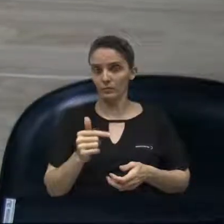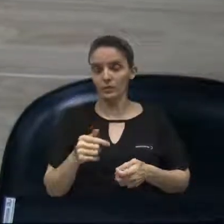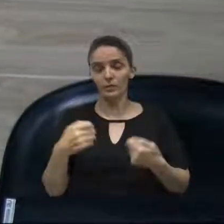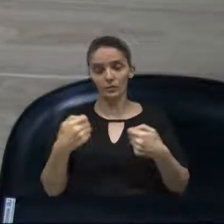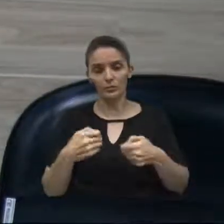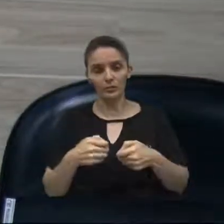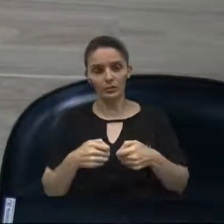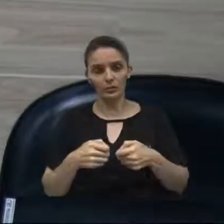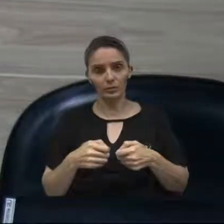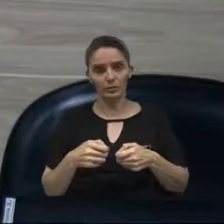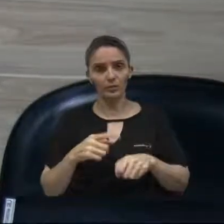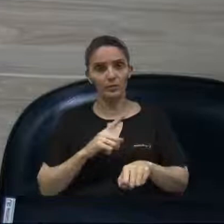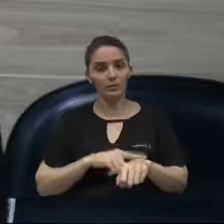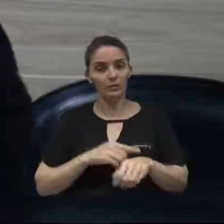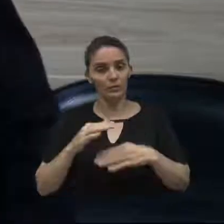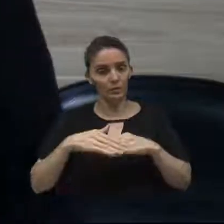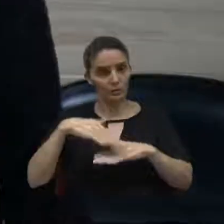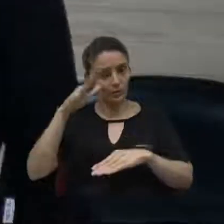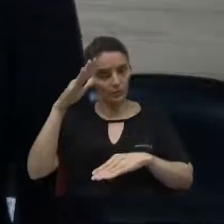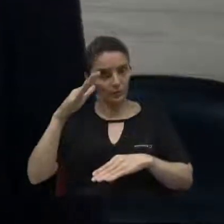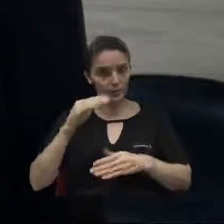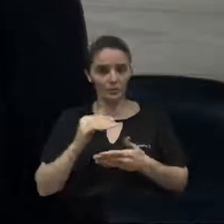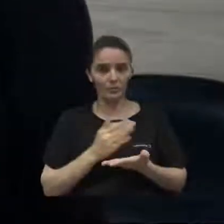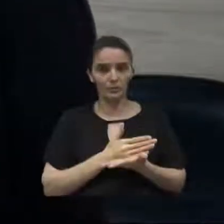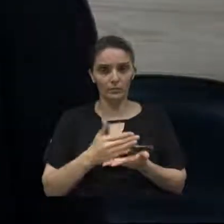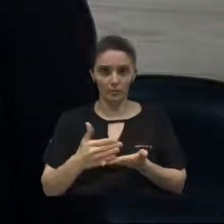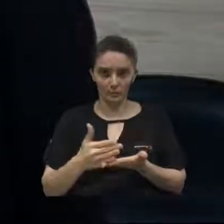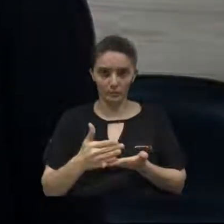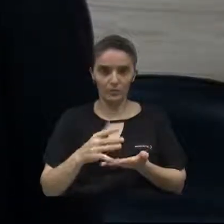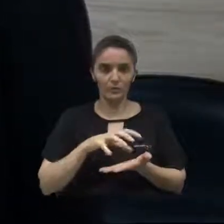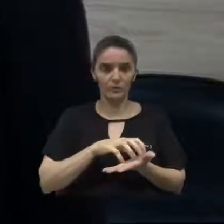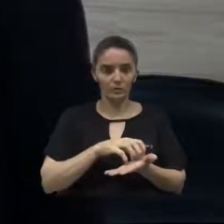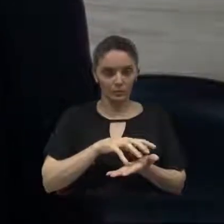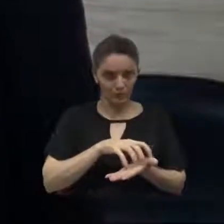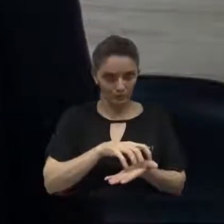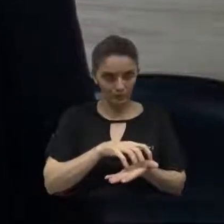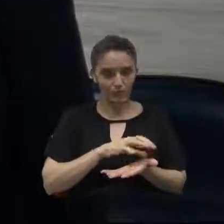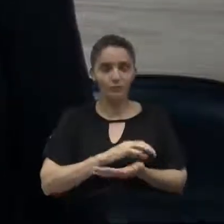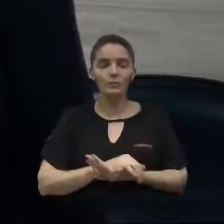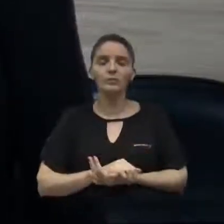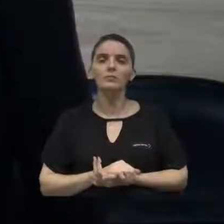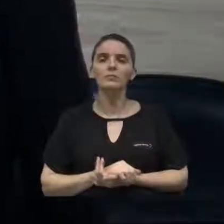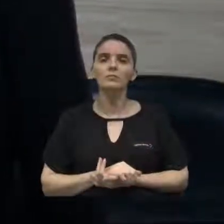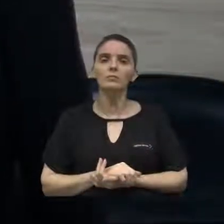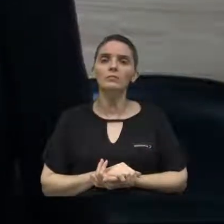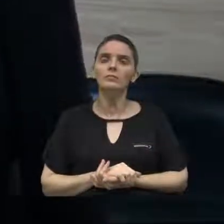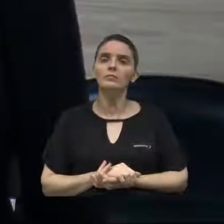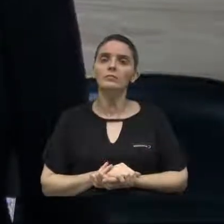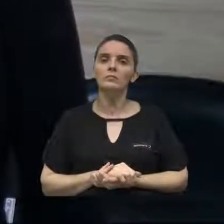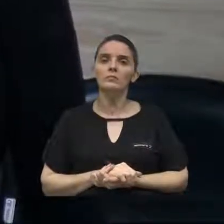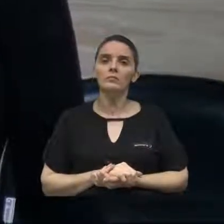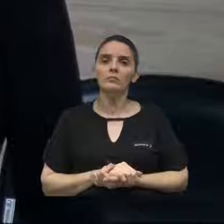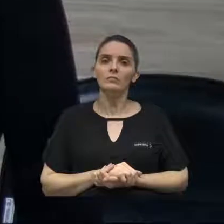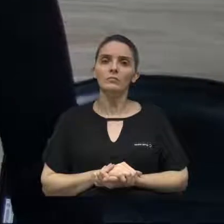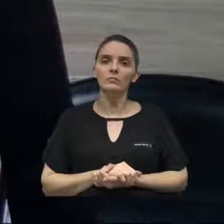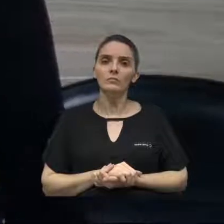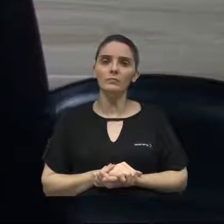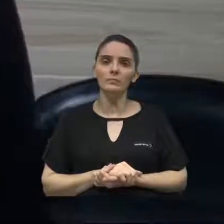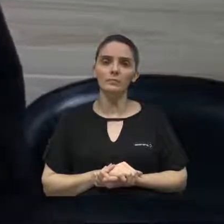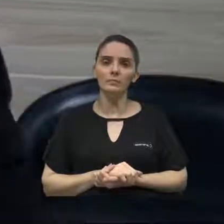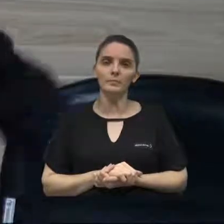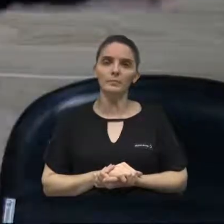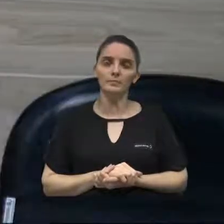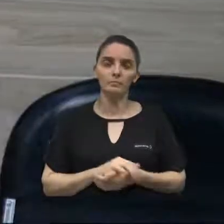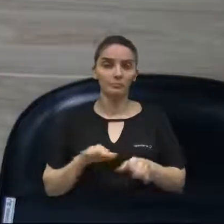colocado na primeira leva, na primeira ideia.